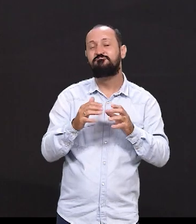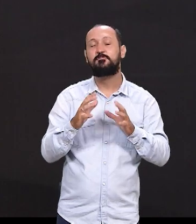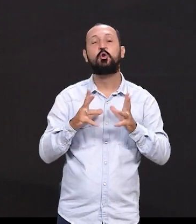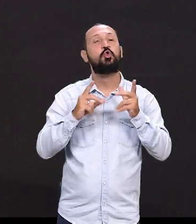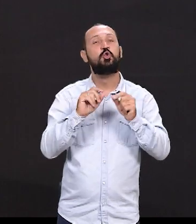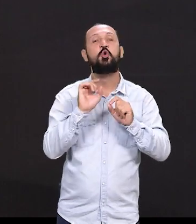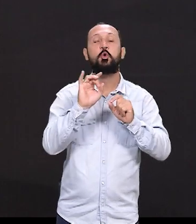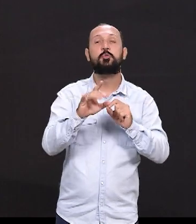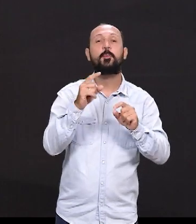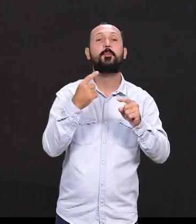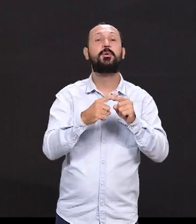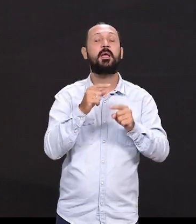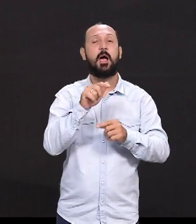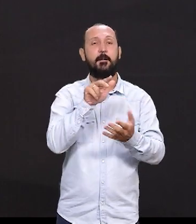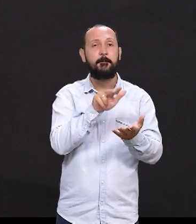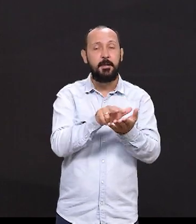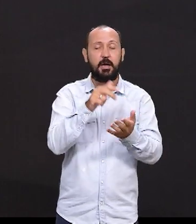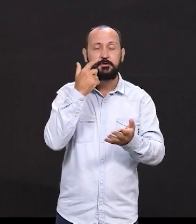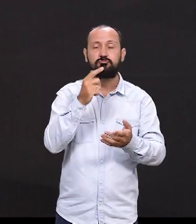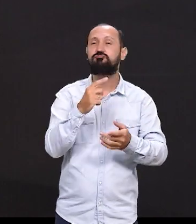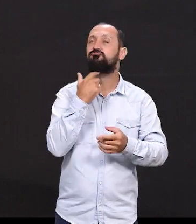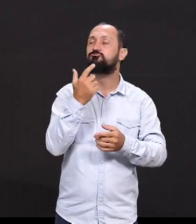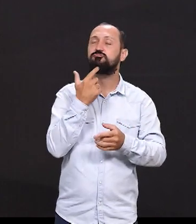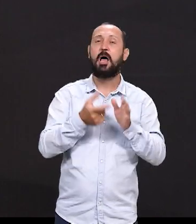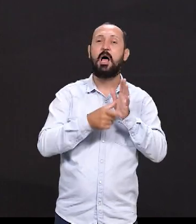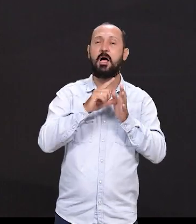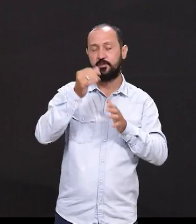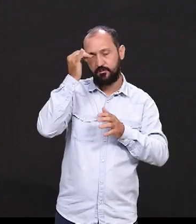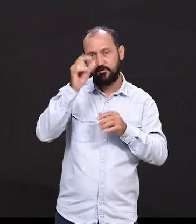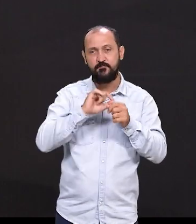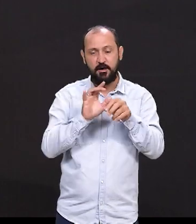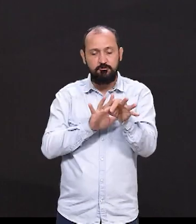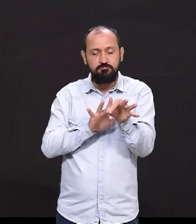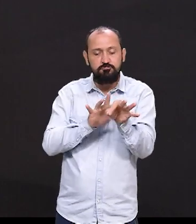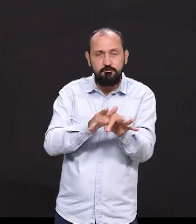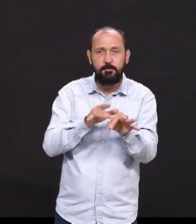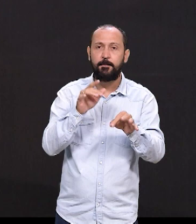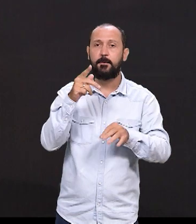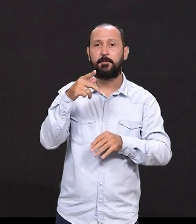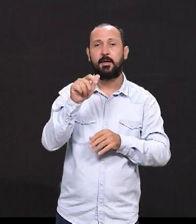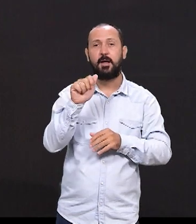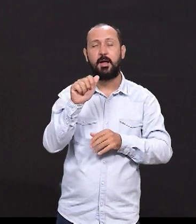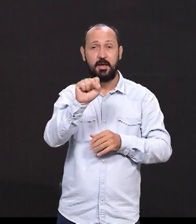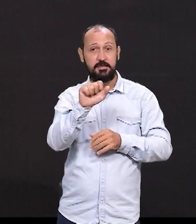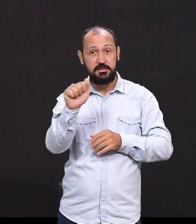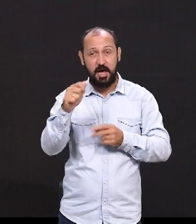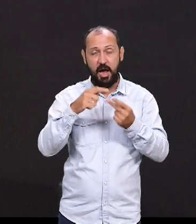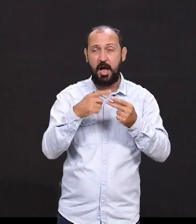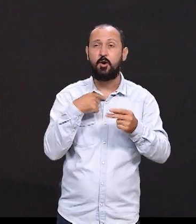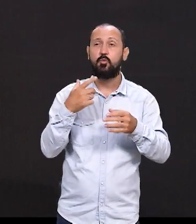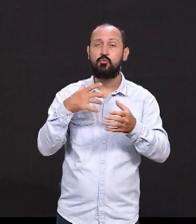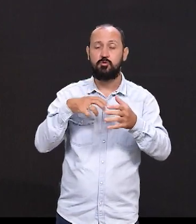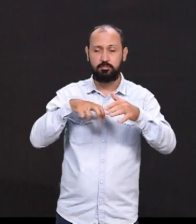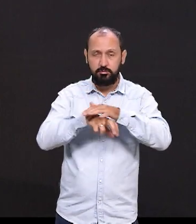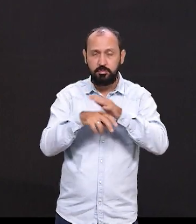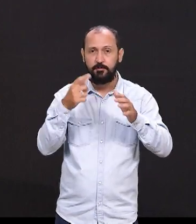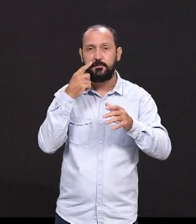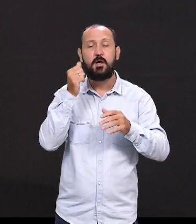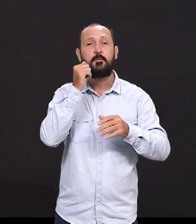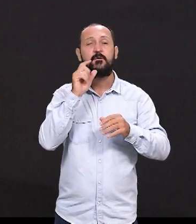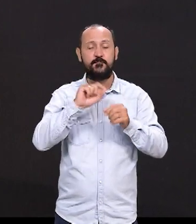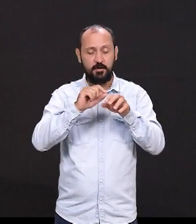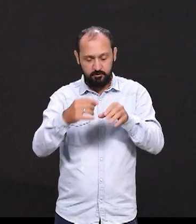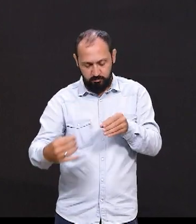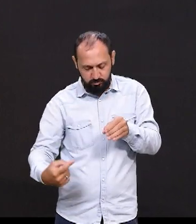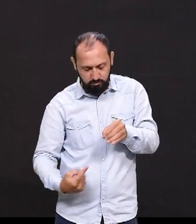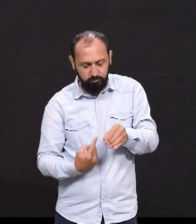vinho praticamente e tudo isso e somente porque o paciente não buscou a prevenção não fez o toque retal não fez o PSA no caso